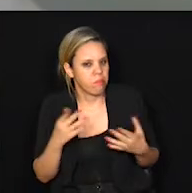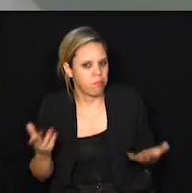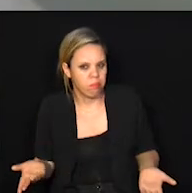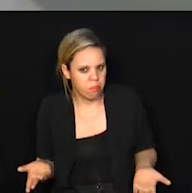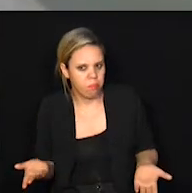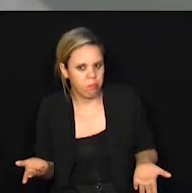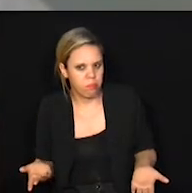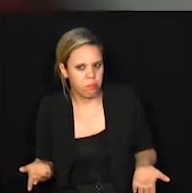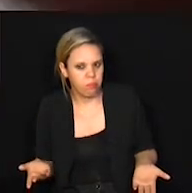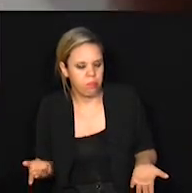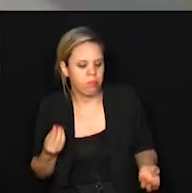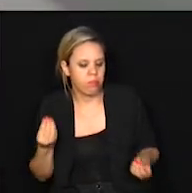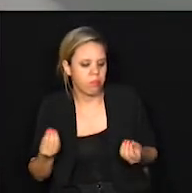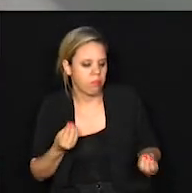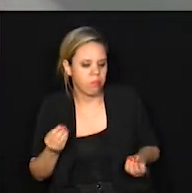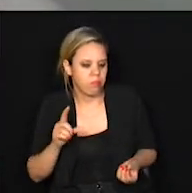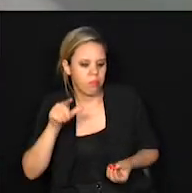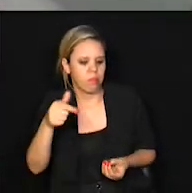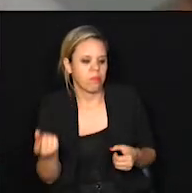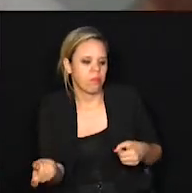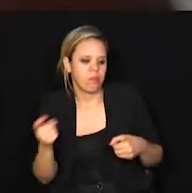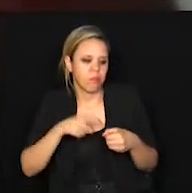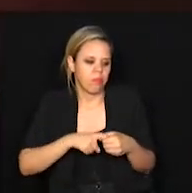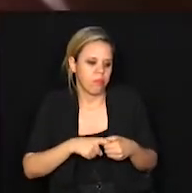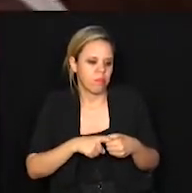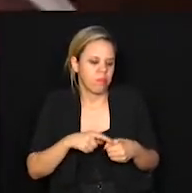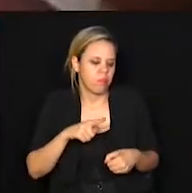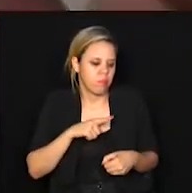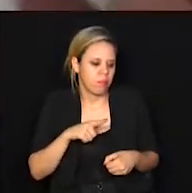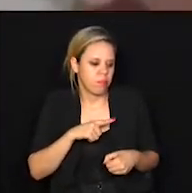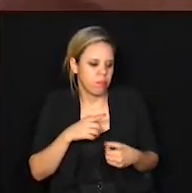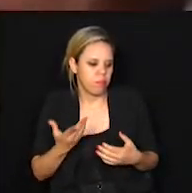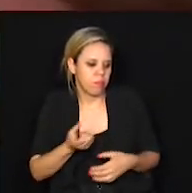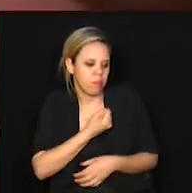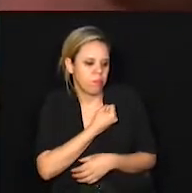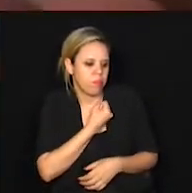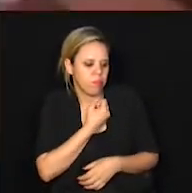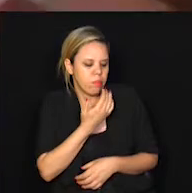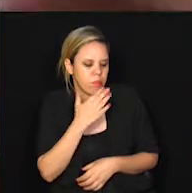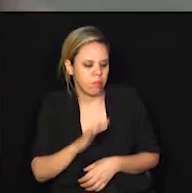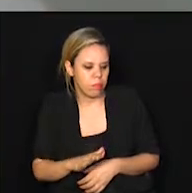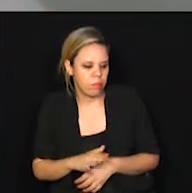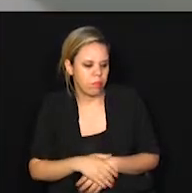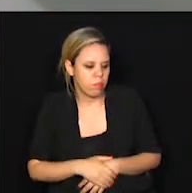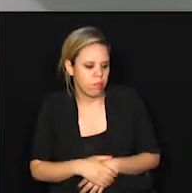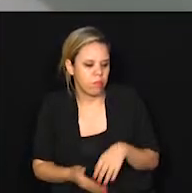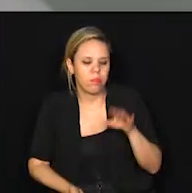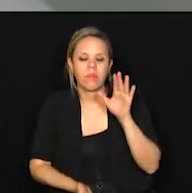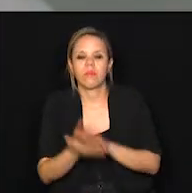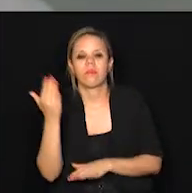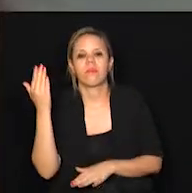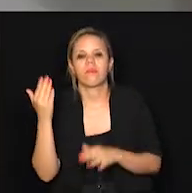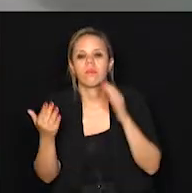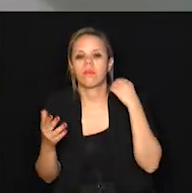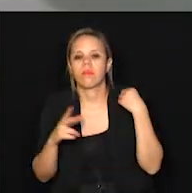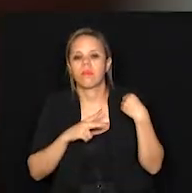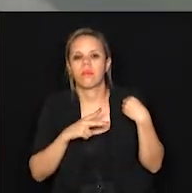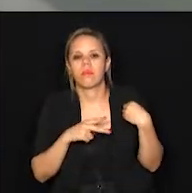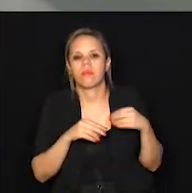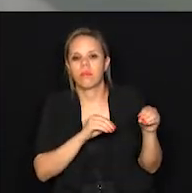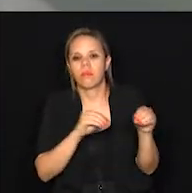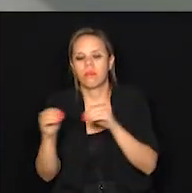escolar como um todo, Gustavo. É isso que o Conselho Tutelar Noroeste vem trazer aqui. E aproveitando também